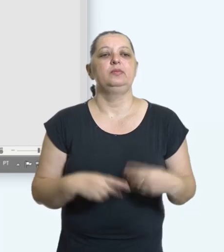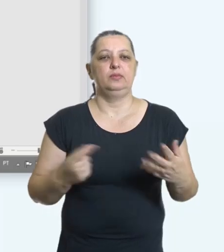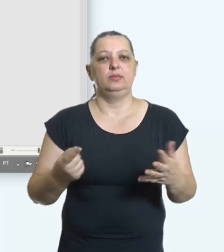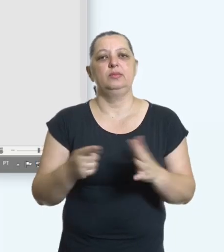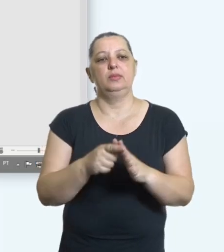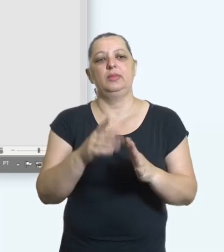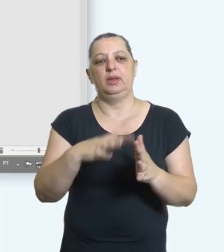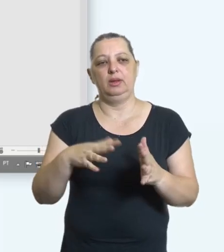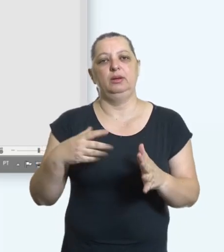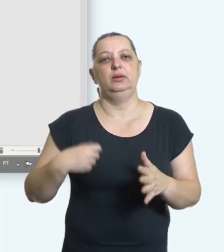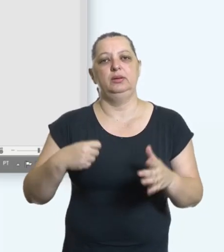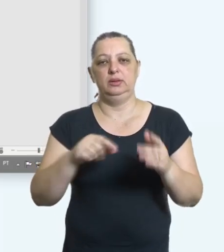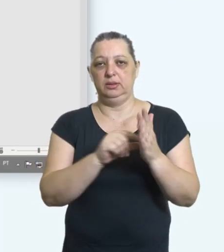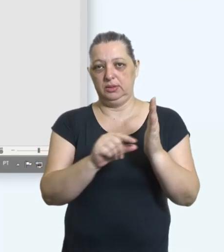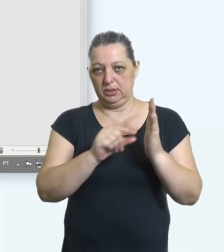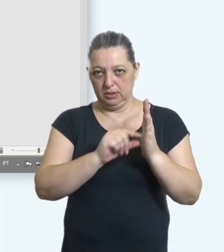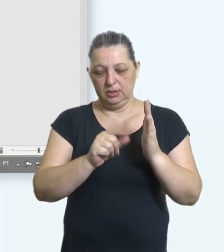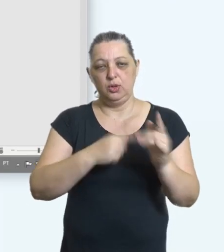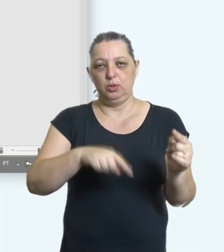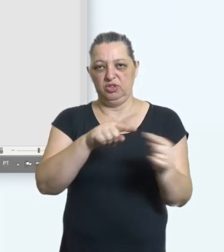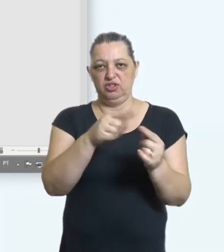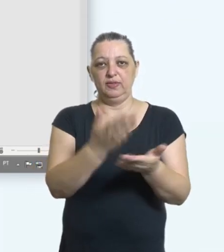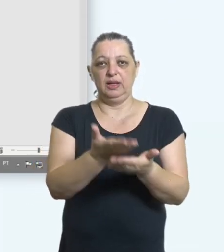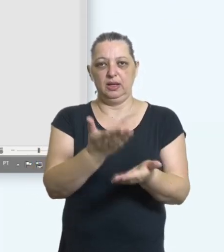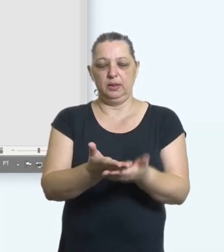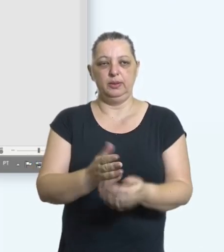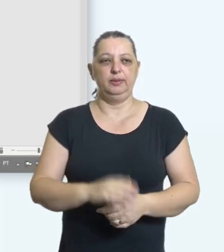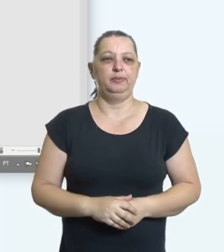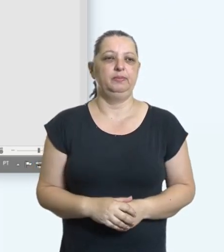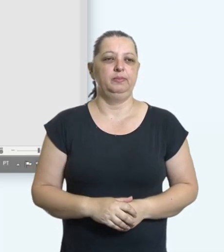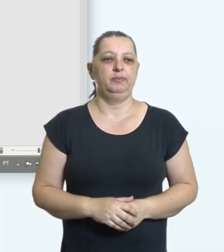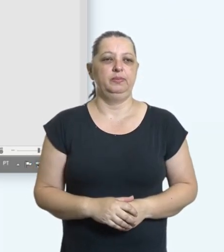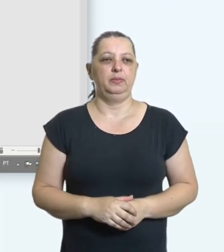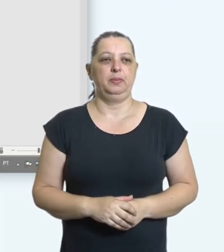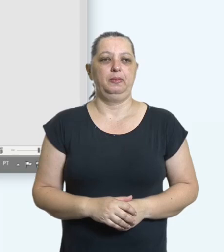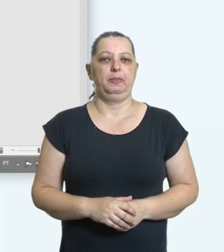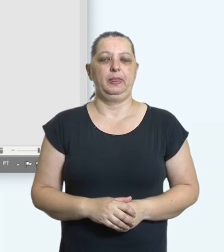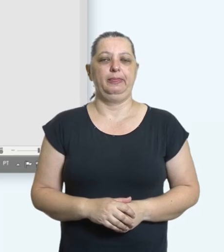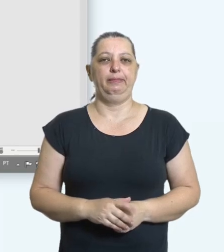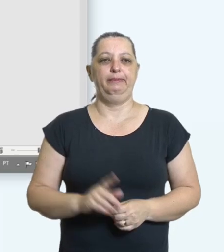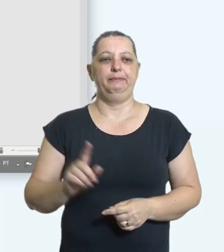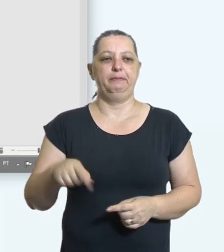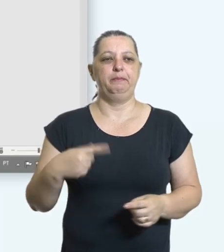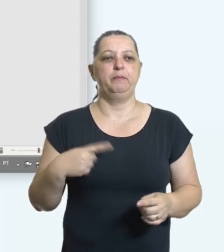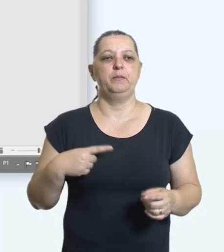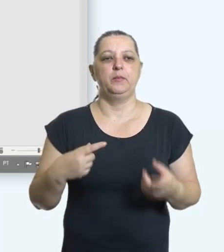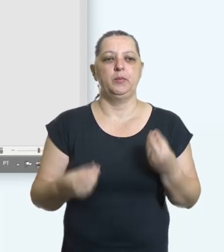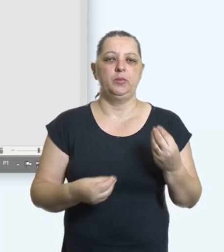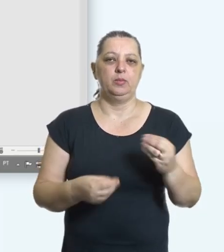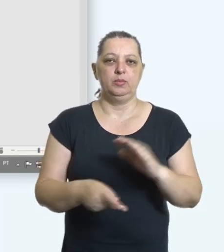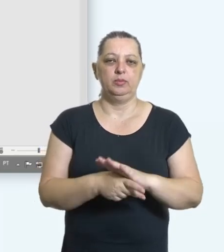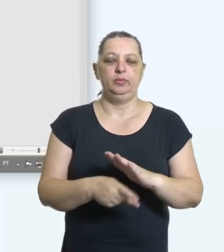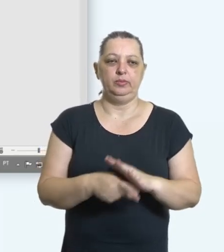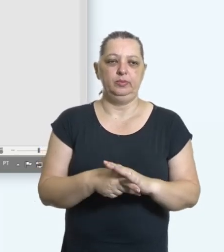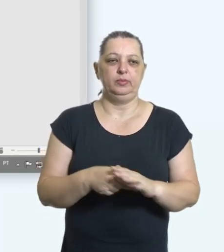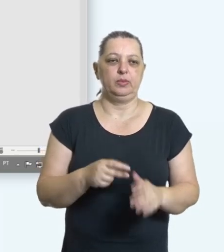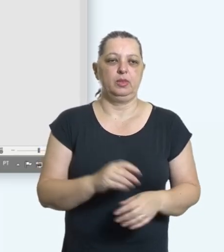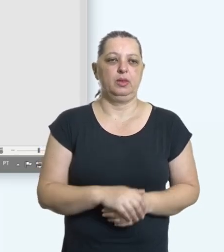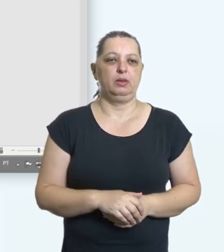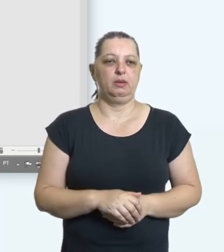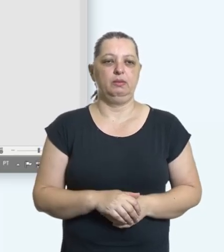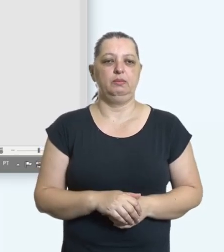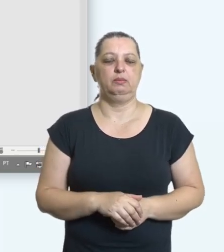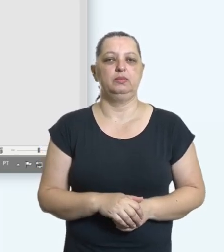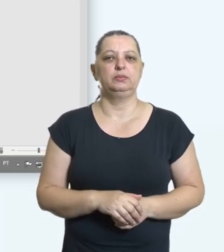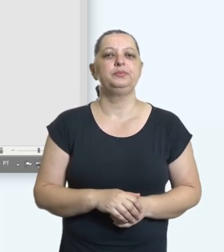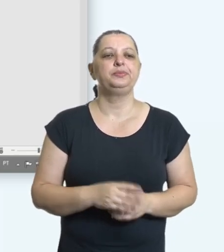uma linha, objetivos da aula, e o seu material vai ficando todo bonitinho, formatado, do jeito que ele precisa, tá? Nós